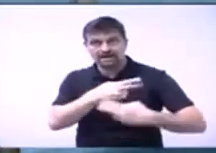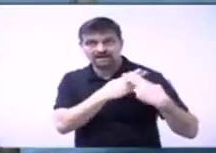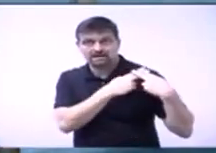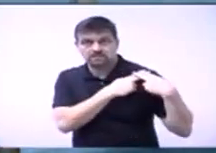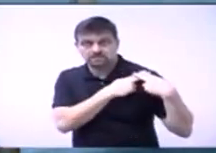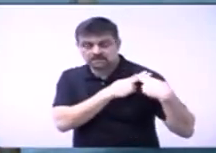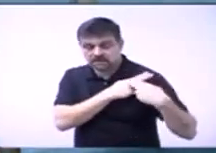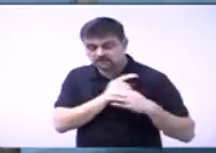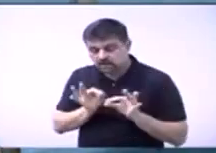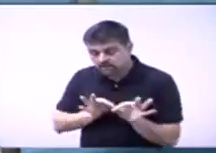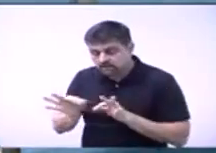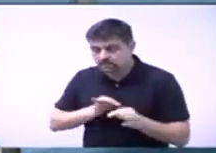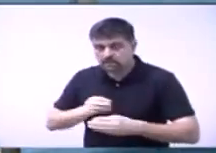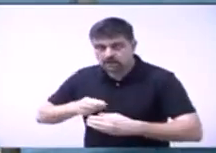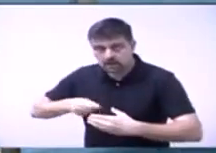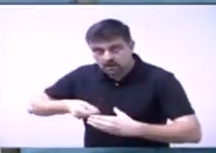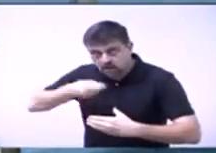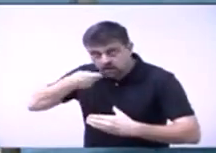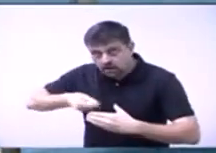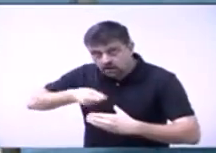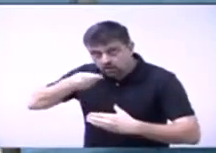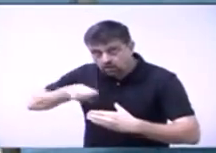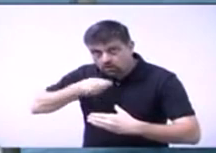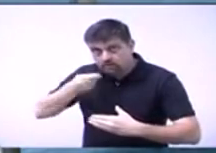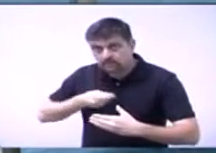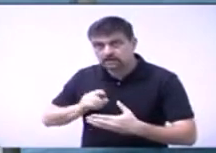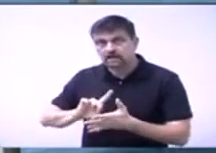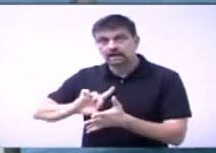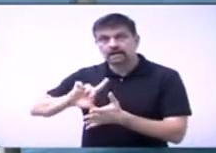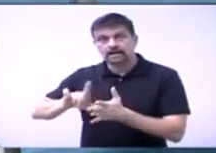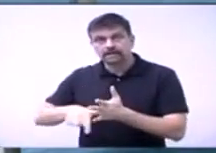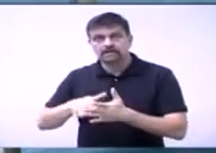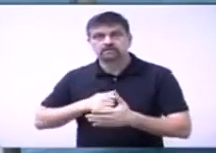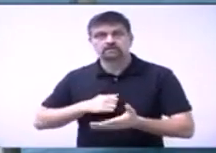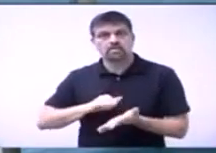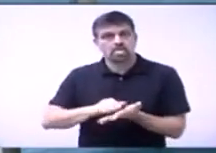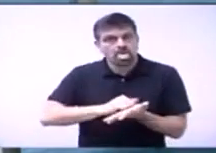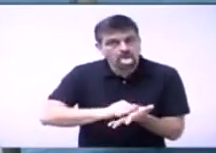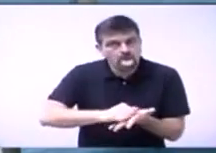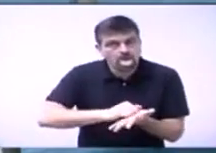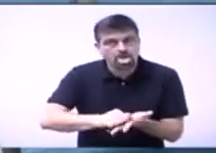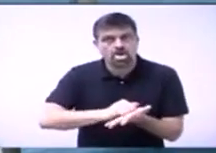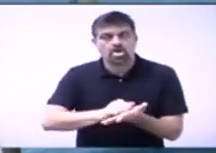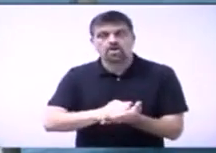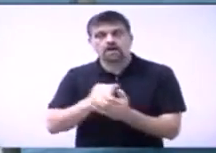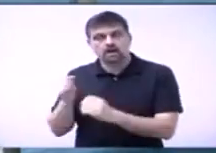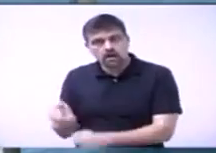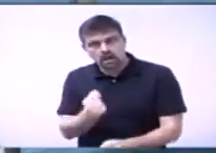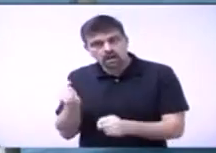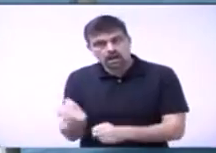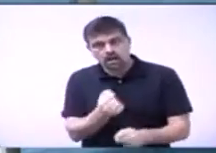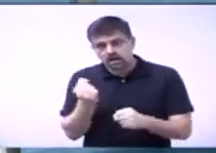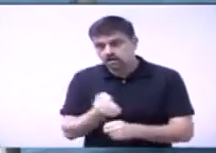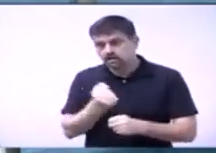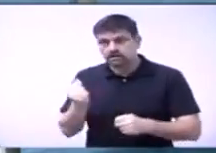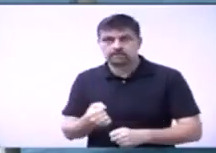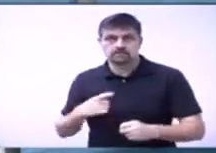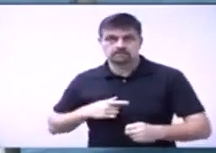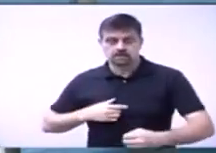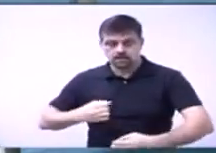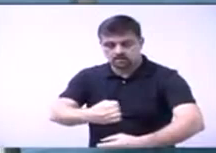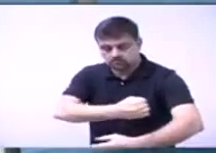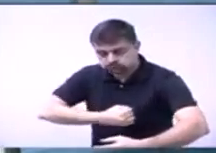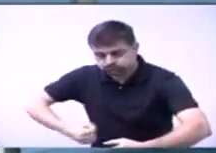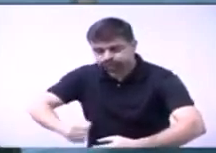o problema não é fazer a comida, o problema depois é que tem a louça, é que tem a limpeza da cozinha, tem